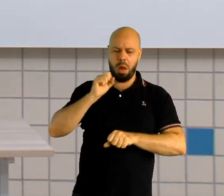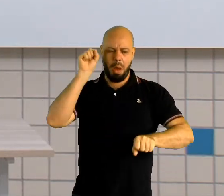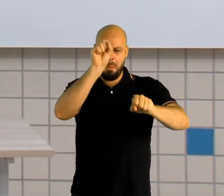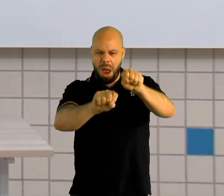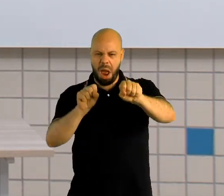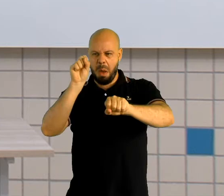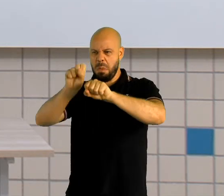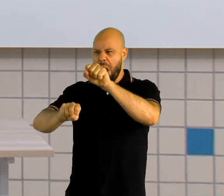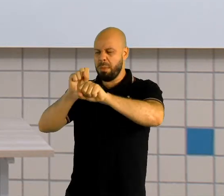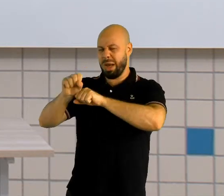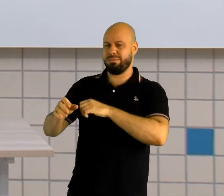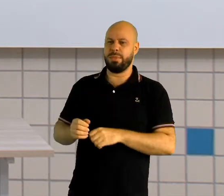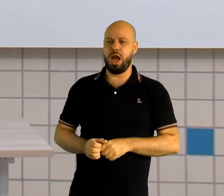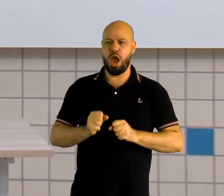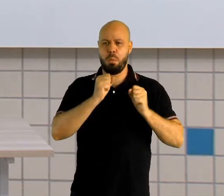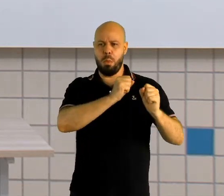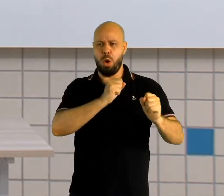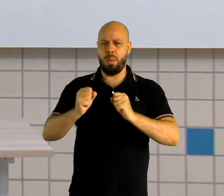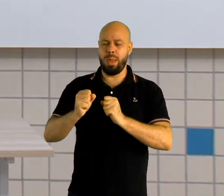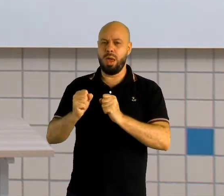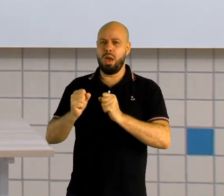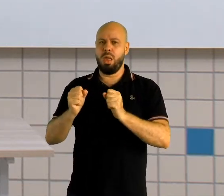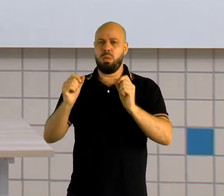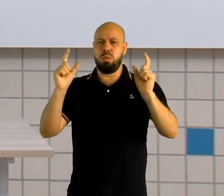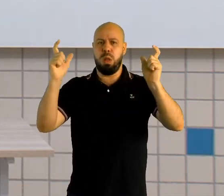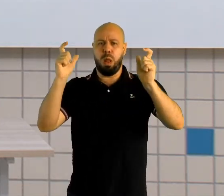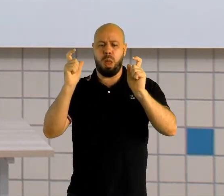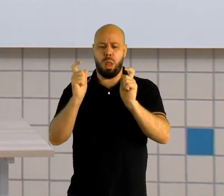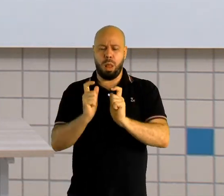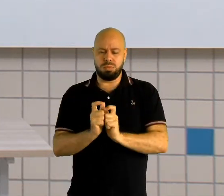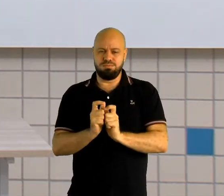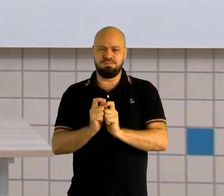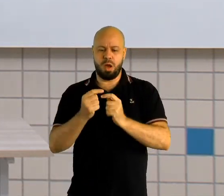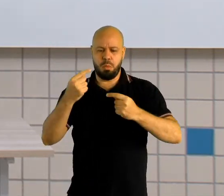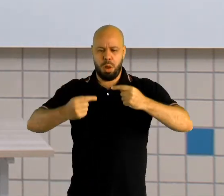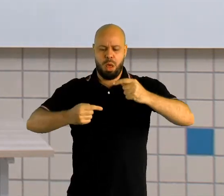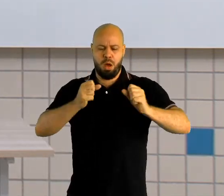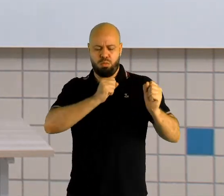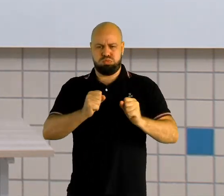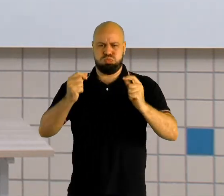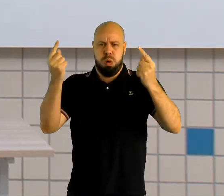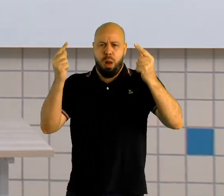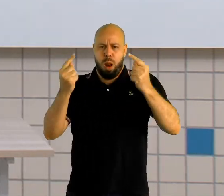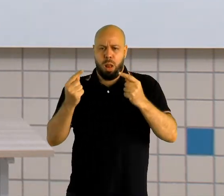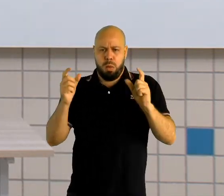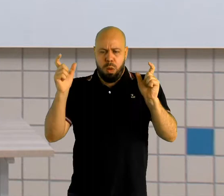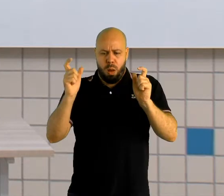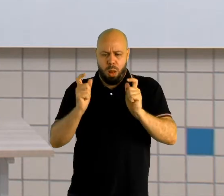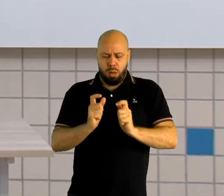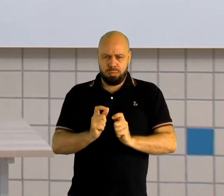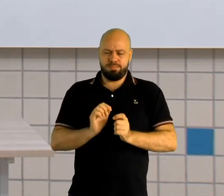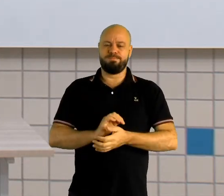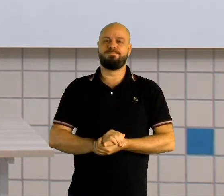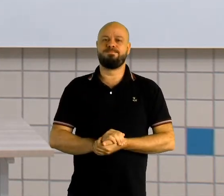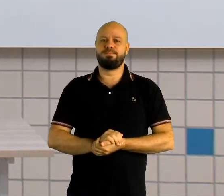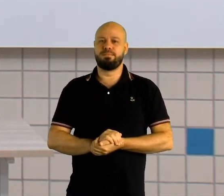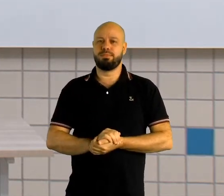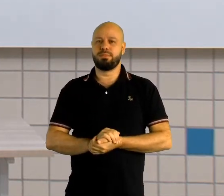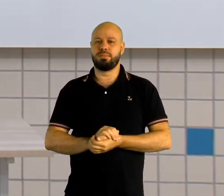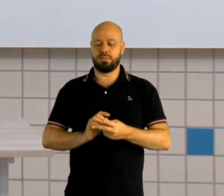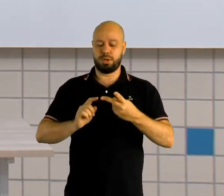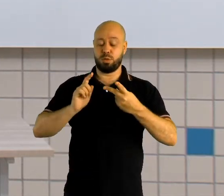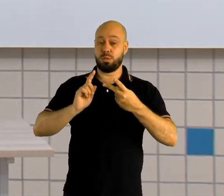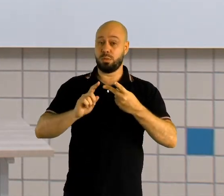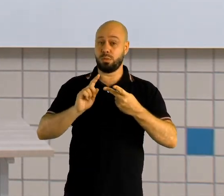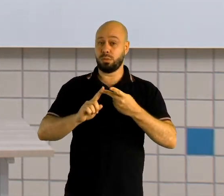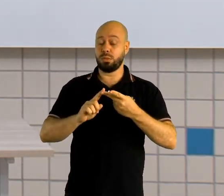Roma fosse se enfraquecendo aos poucos. A outra coisa central para que Roma chegasse ao